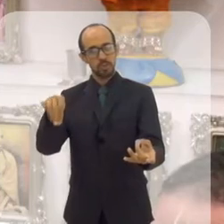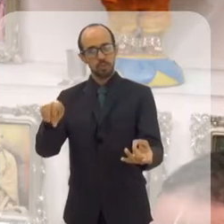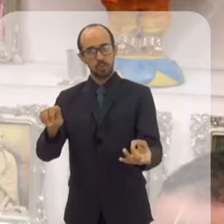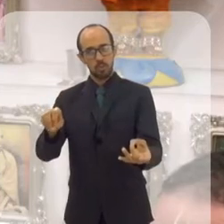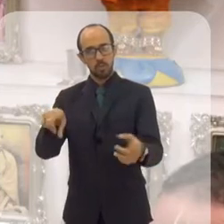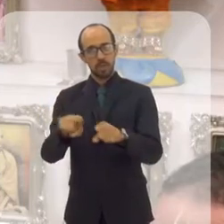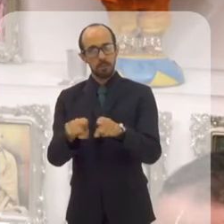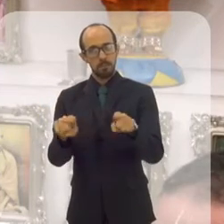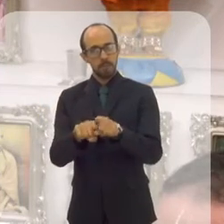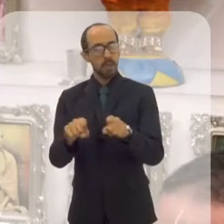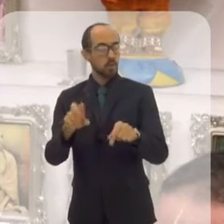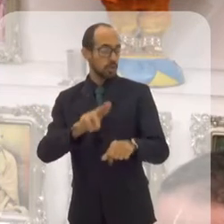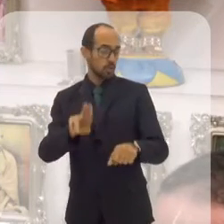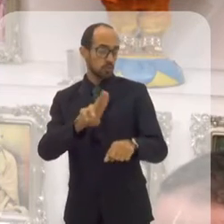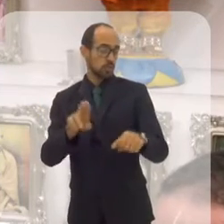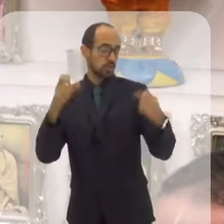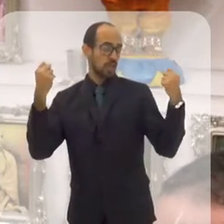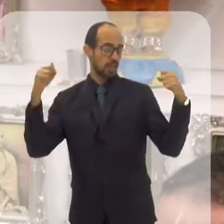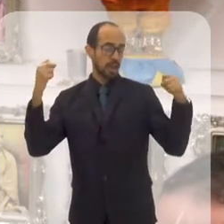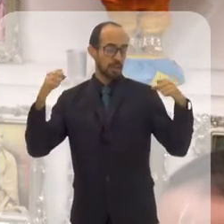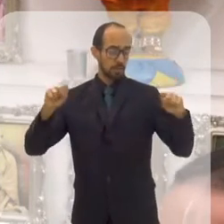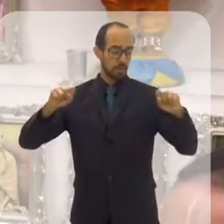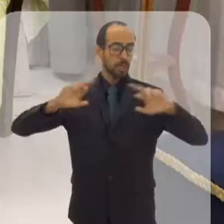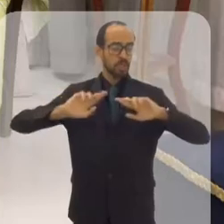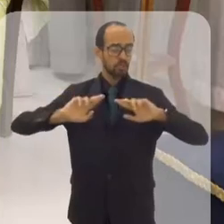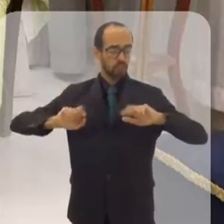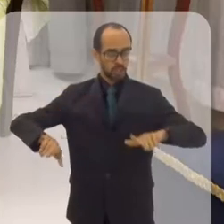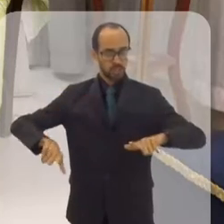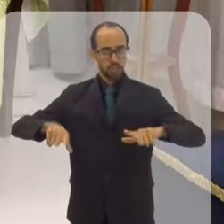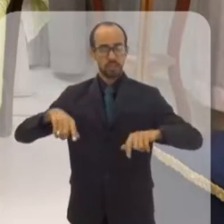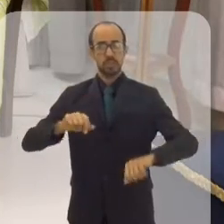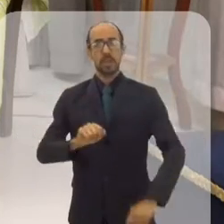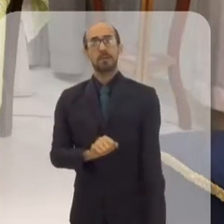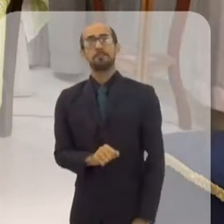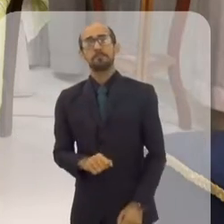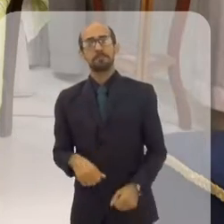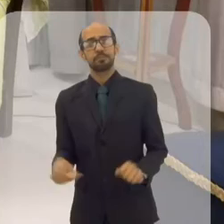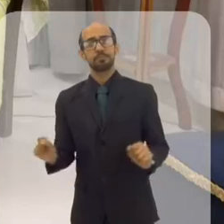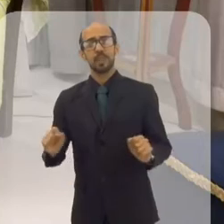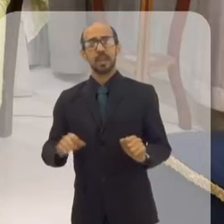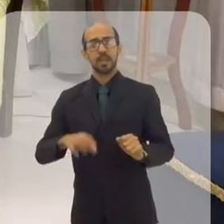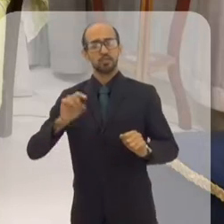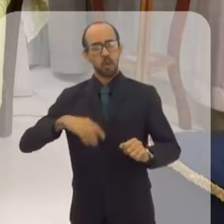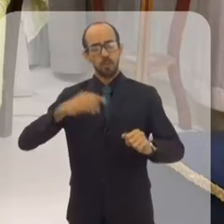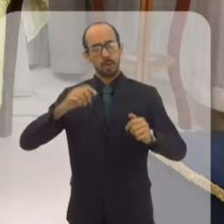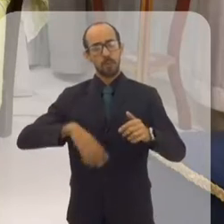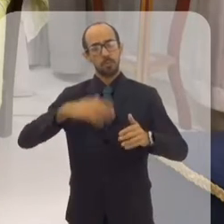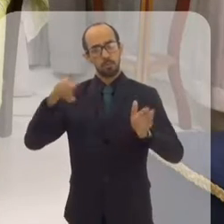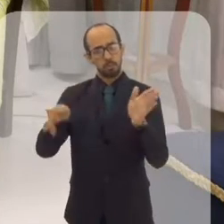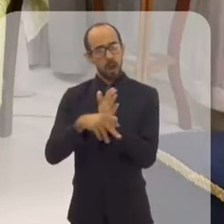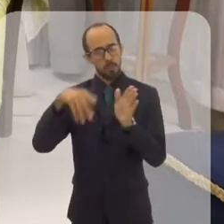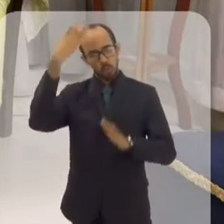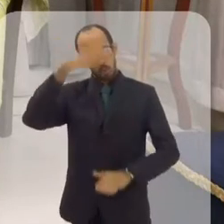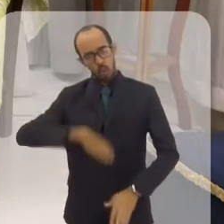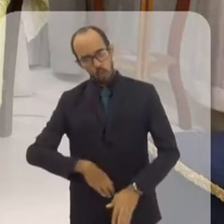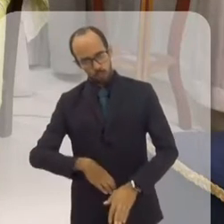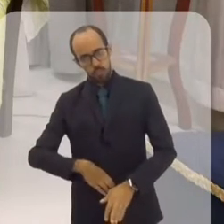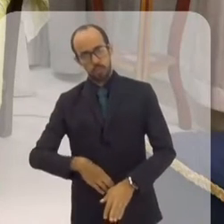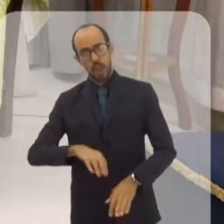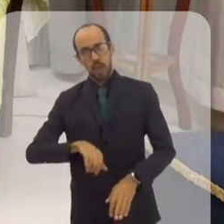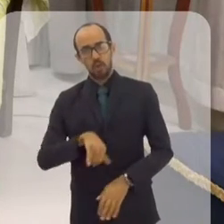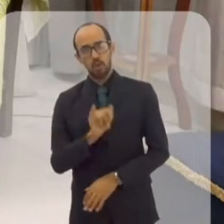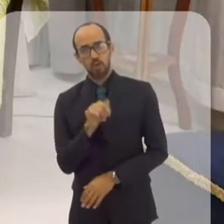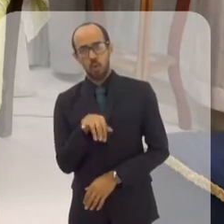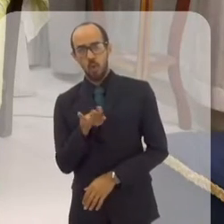hoje muito usados nas academias que são mais pra todas as física